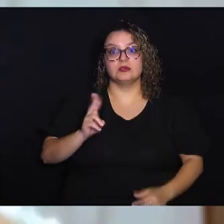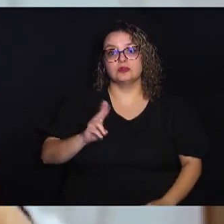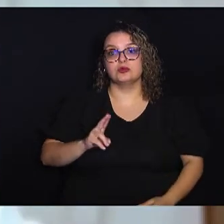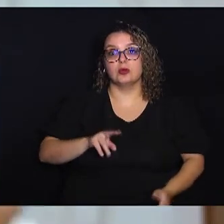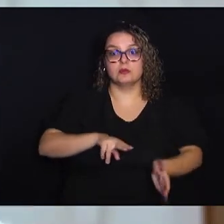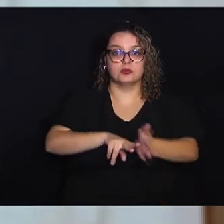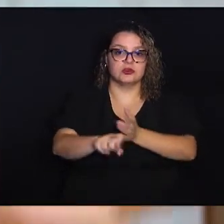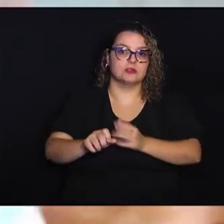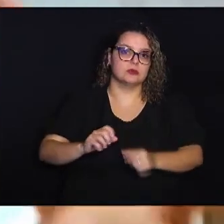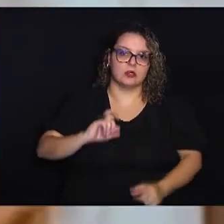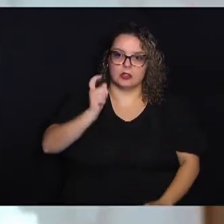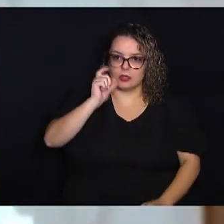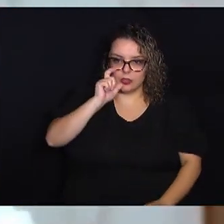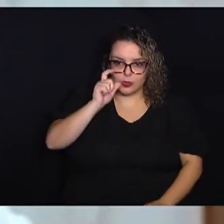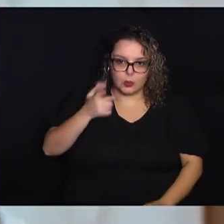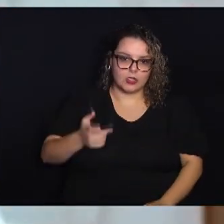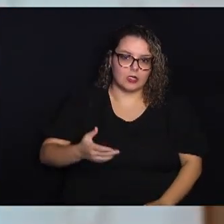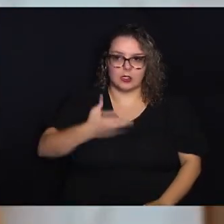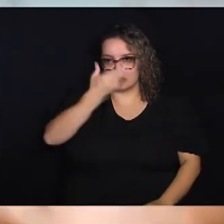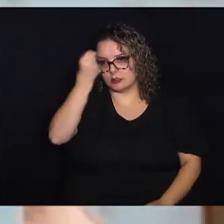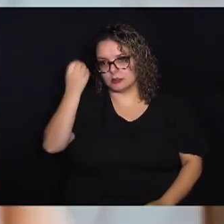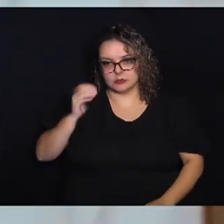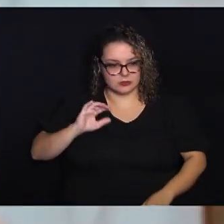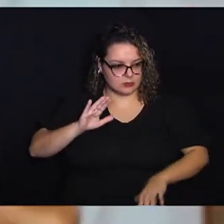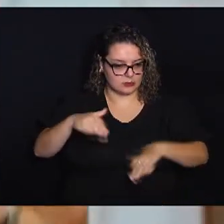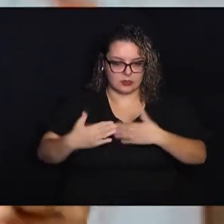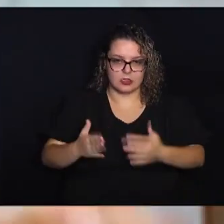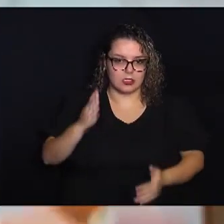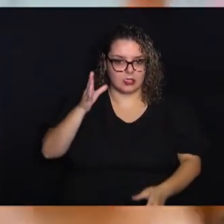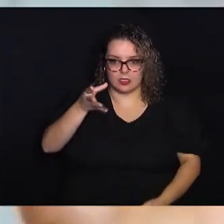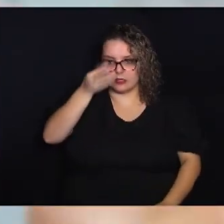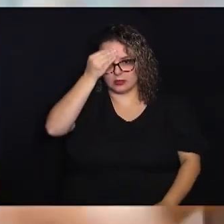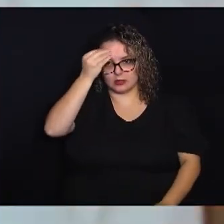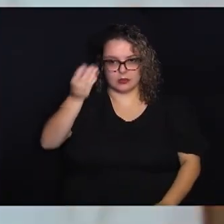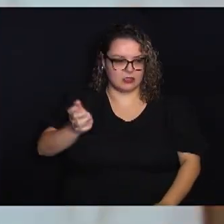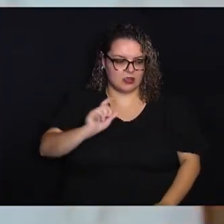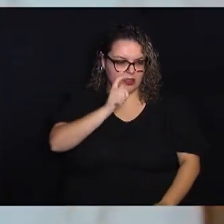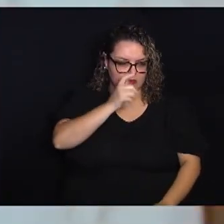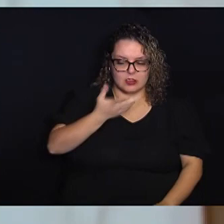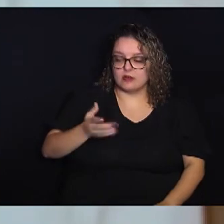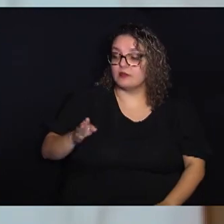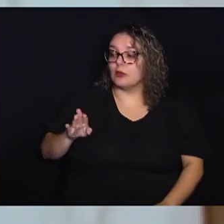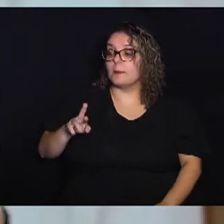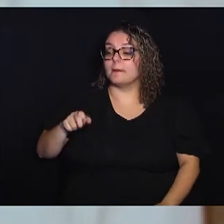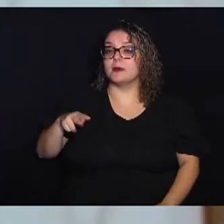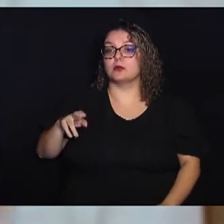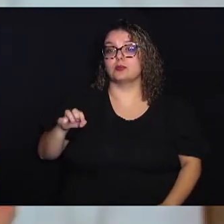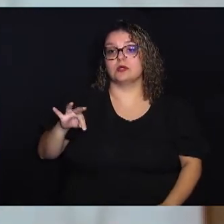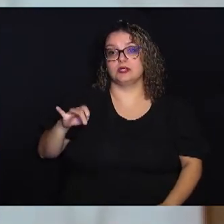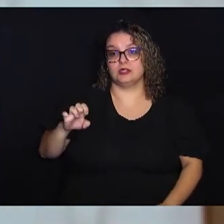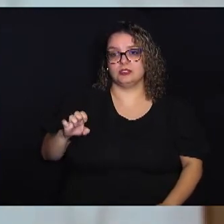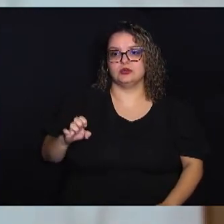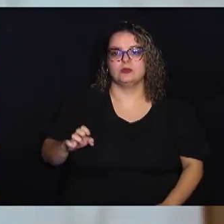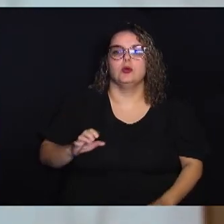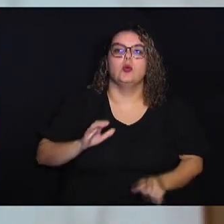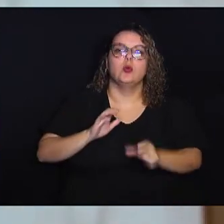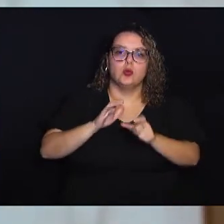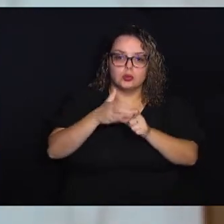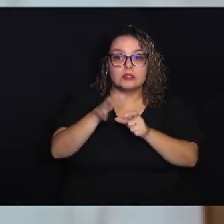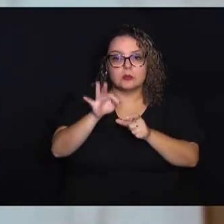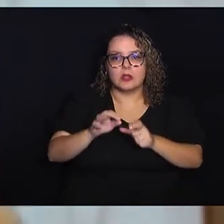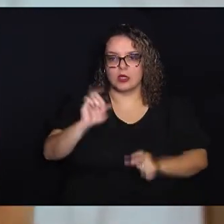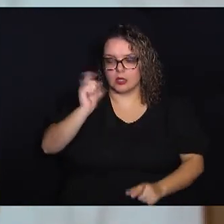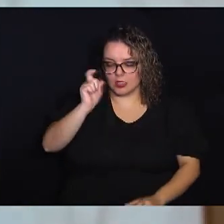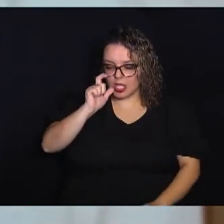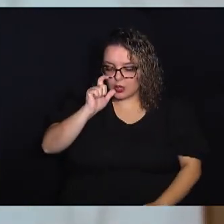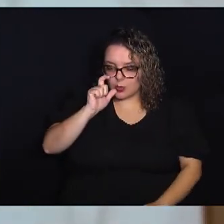E aí a pessoa esquece do resto, grava o que entende ali, falou que asma, ele falou bronquite e tal. Então, o termo correto é